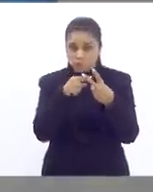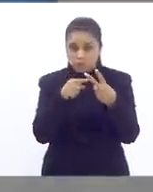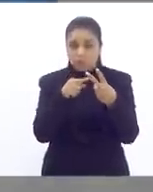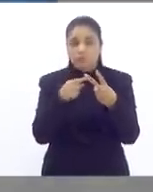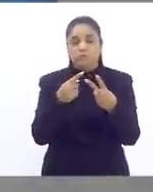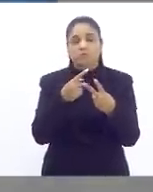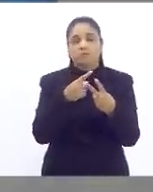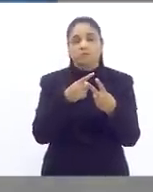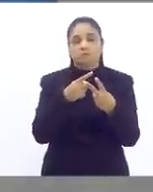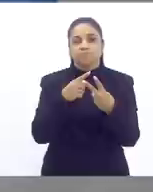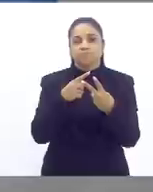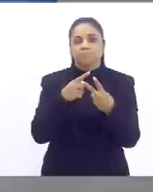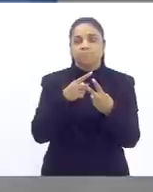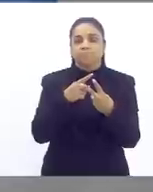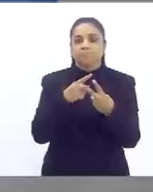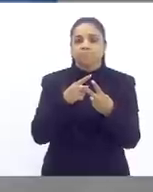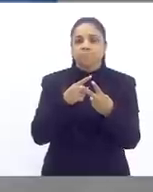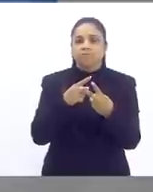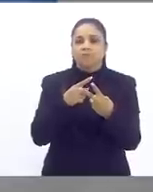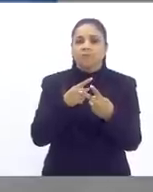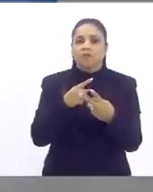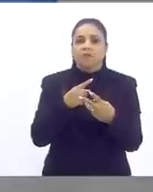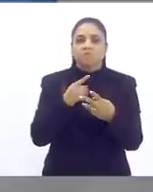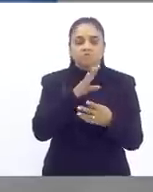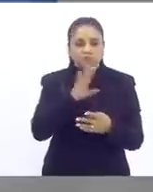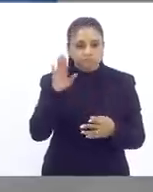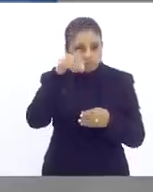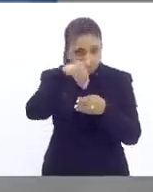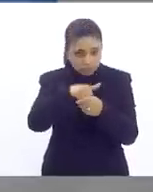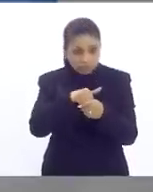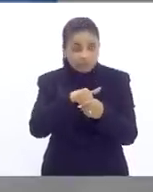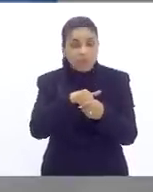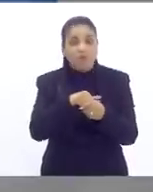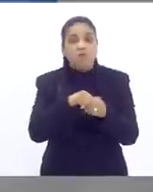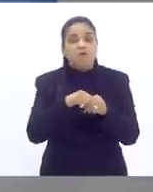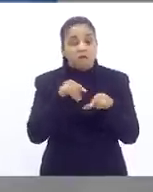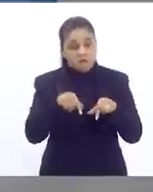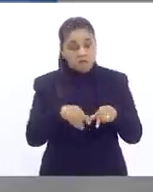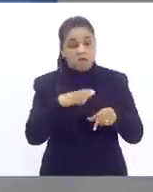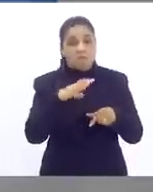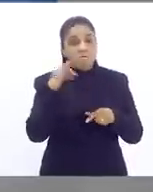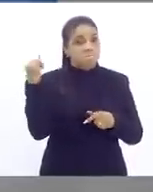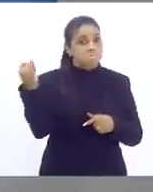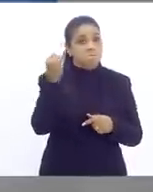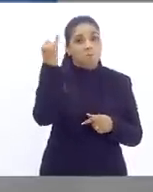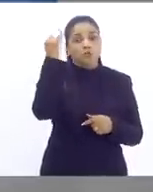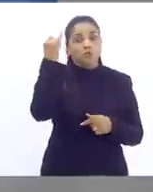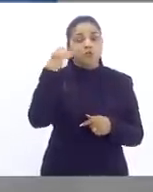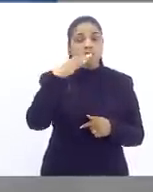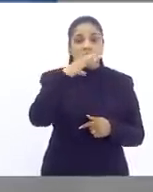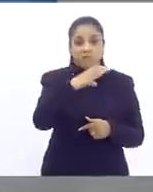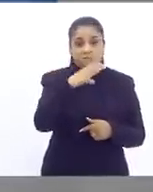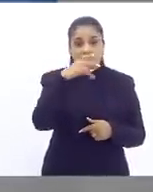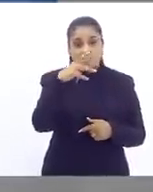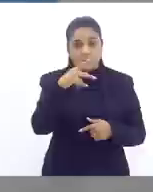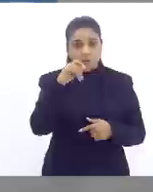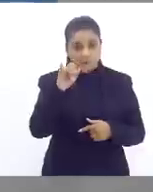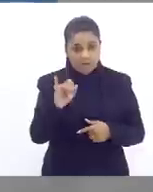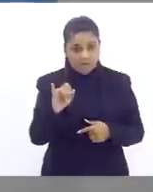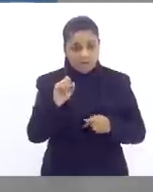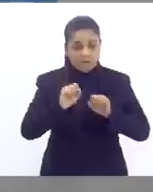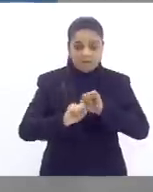legislaturas é procedeu a importante cpis que puderam esclarecer né